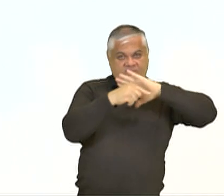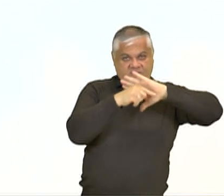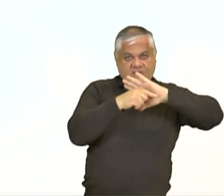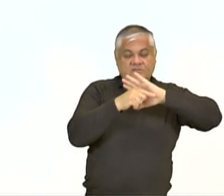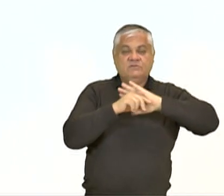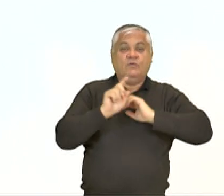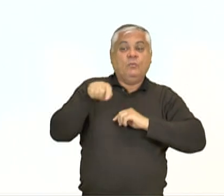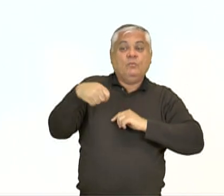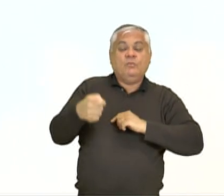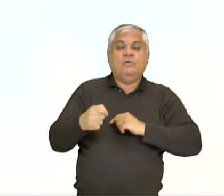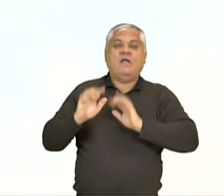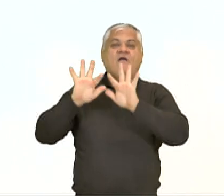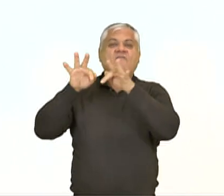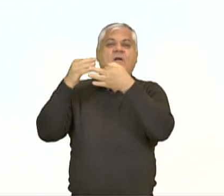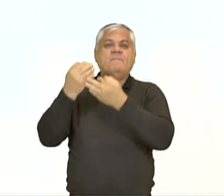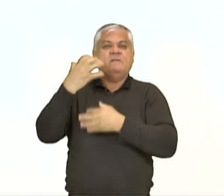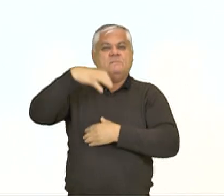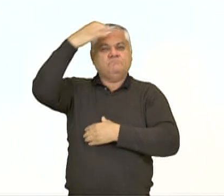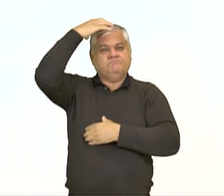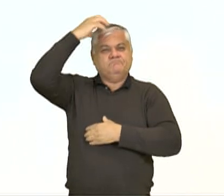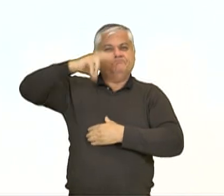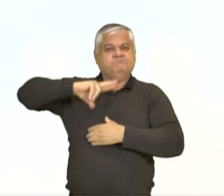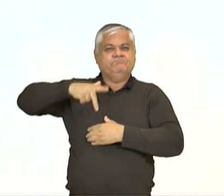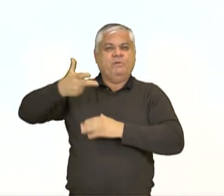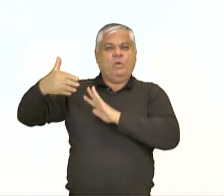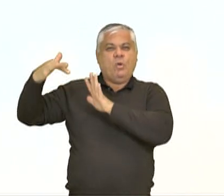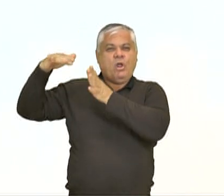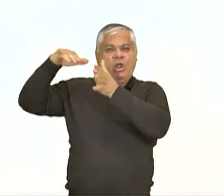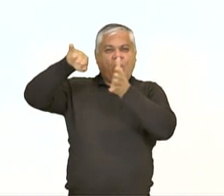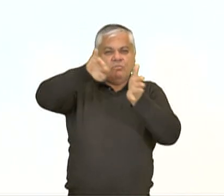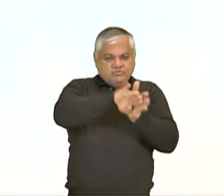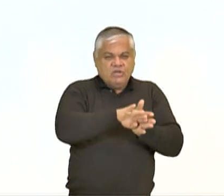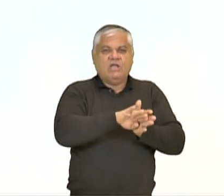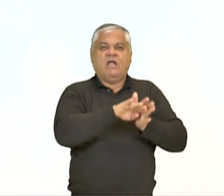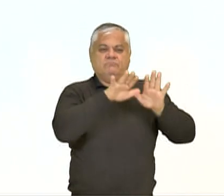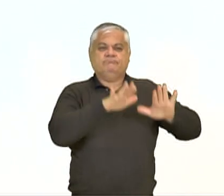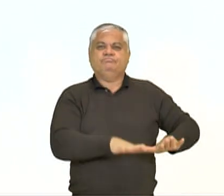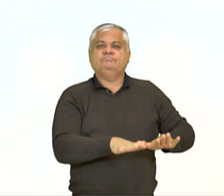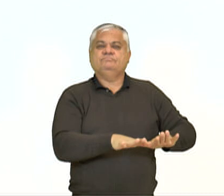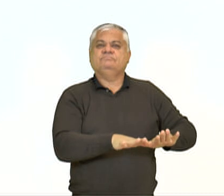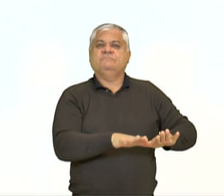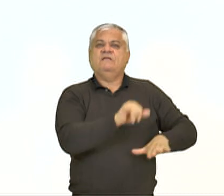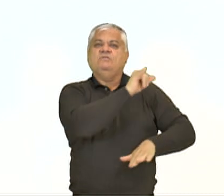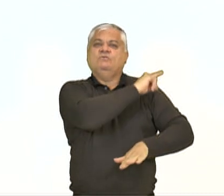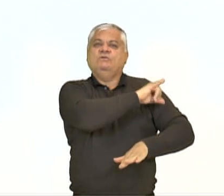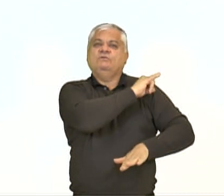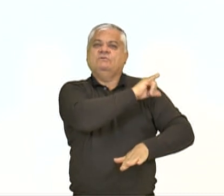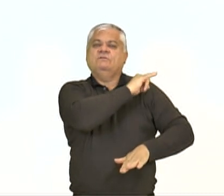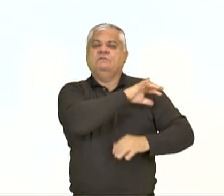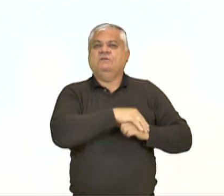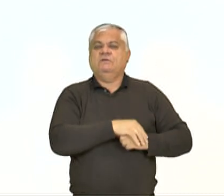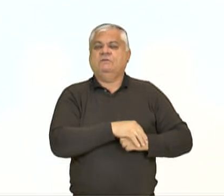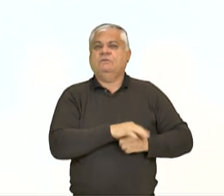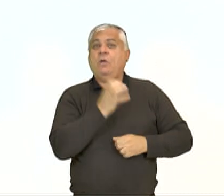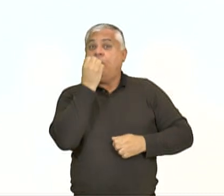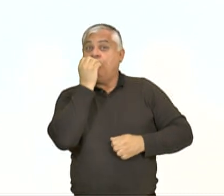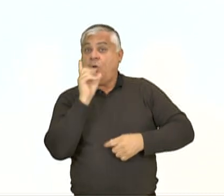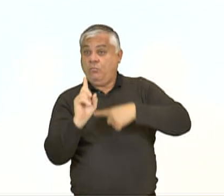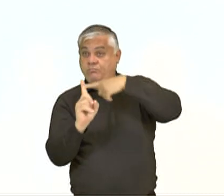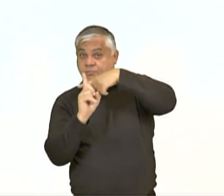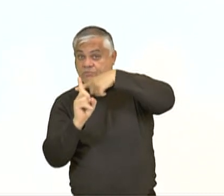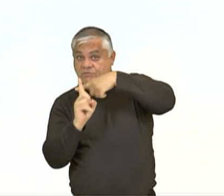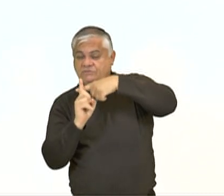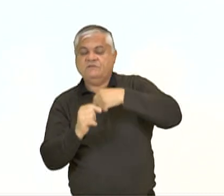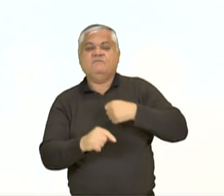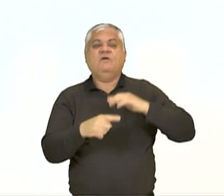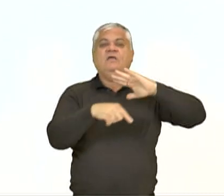a chegada da corte portuguesa e sua instalação definitiva na cidade do Rio de Janeiro.